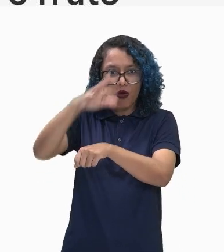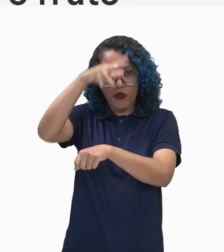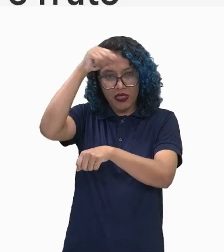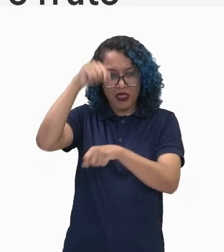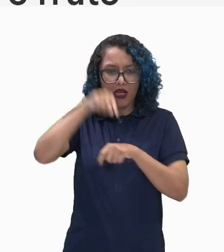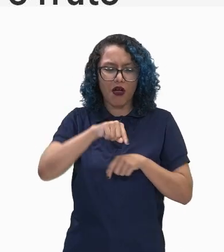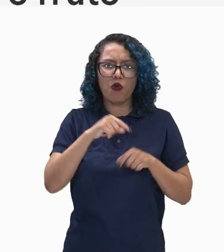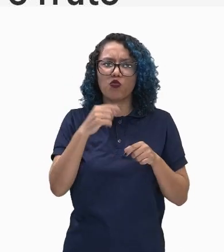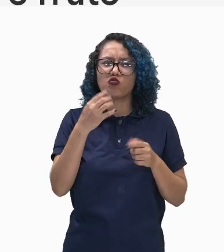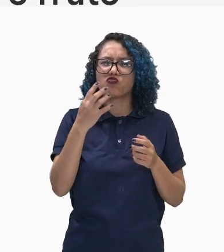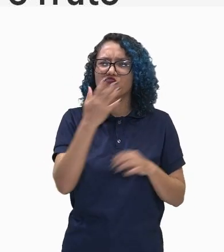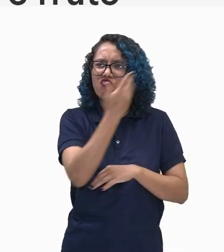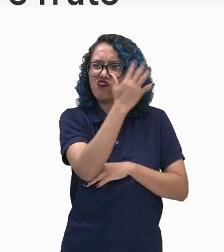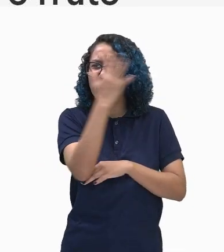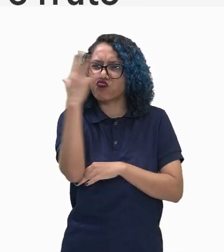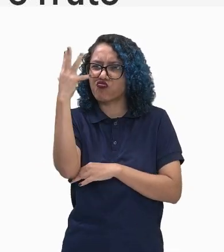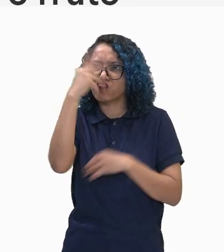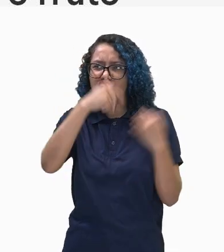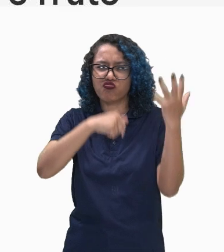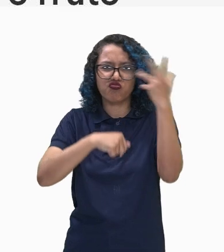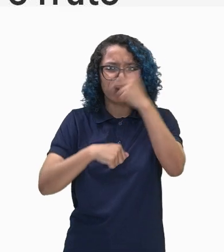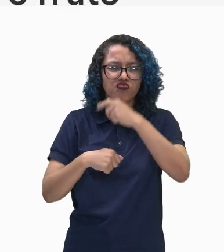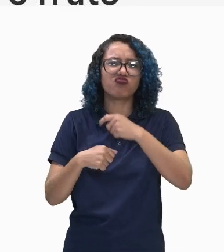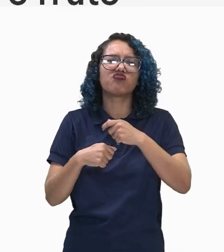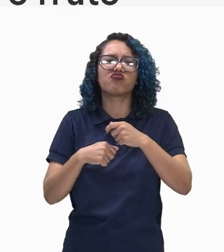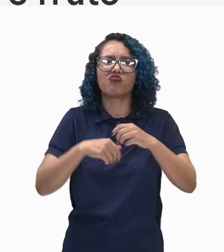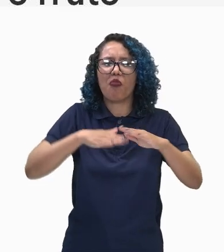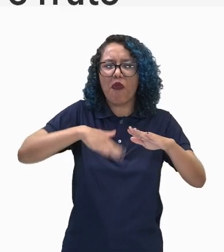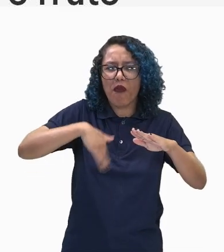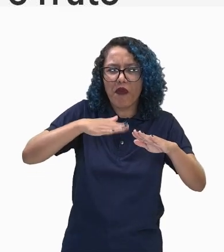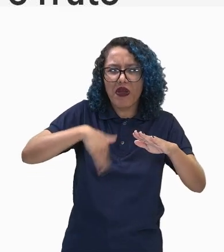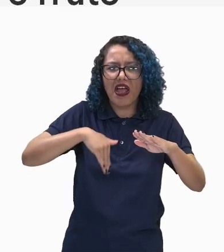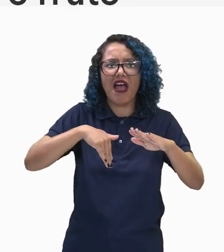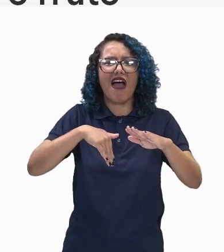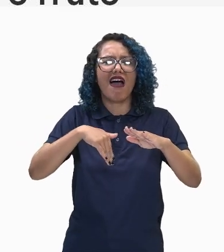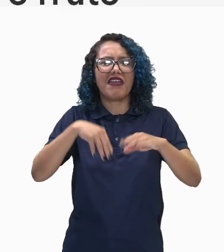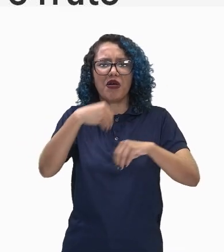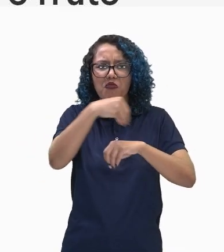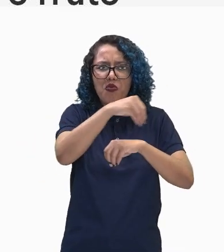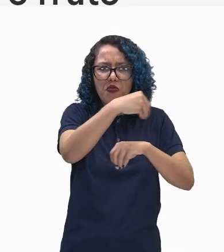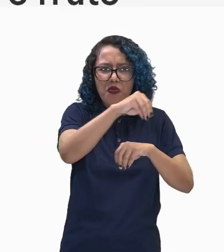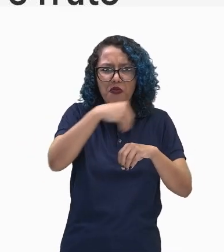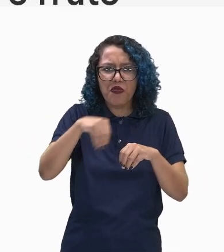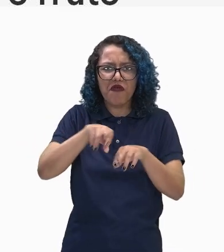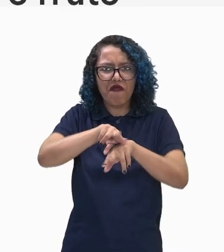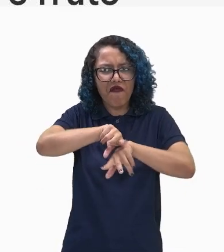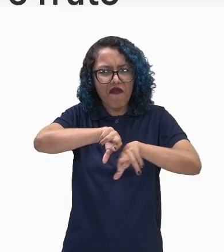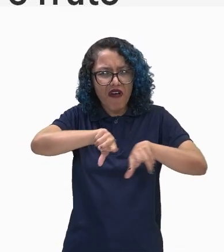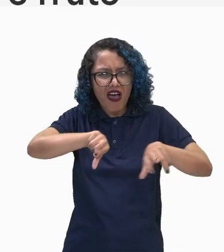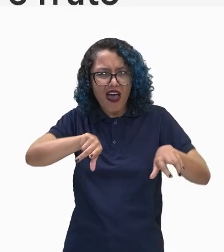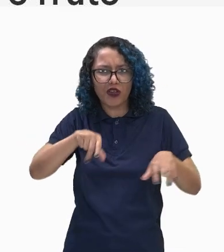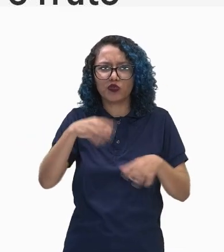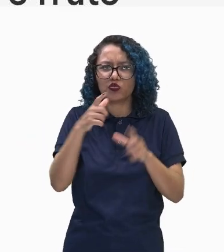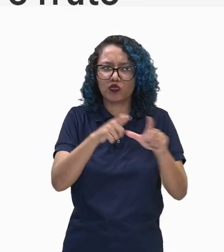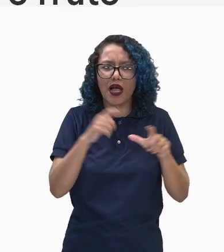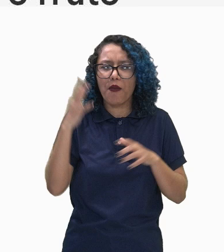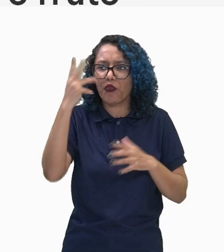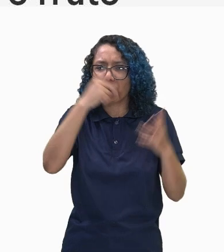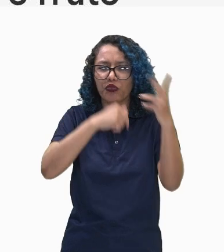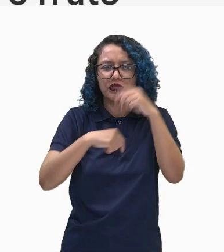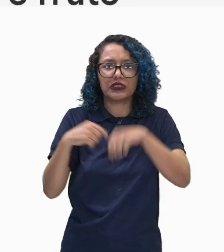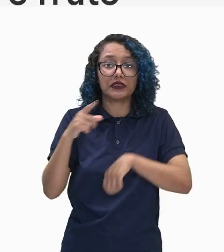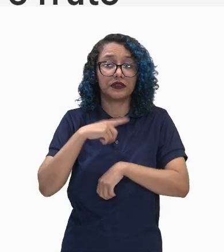naturais, praias, lagos, cachoeiras, sítios arqueológicos e trilhas. Sua principal festa, o Festival